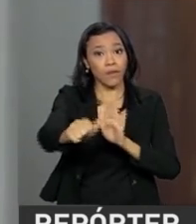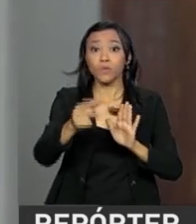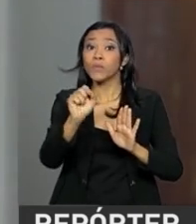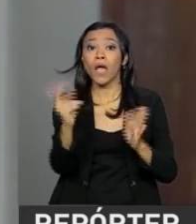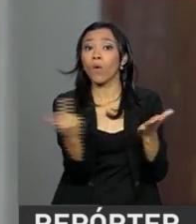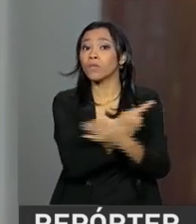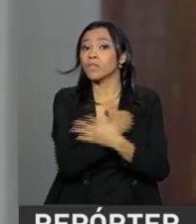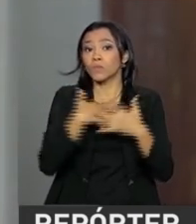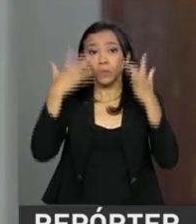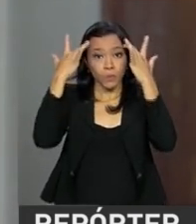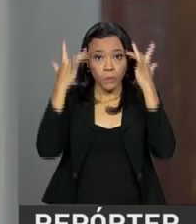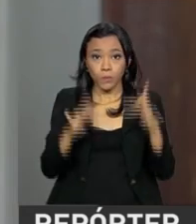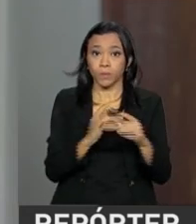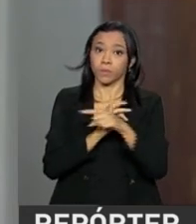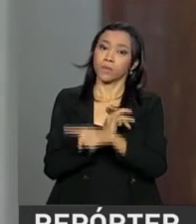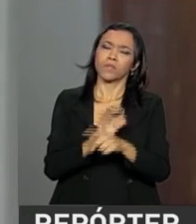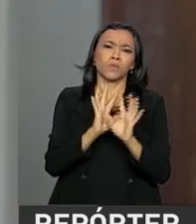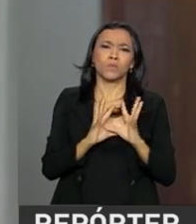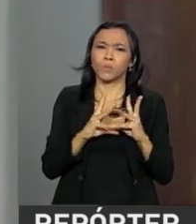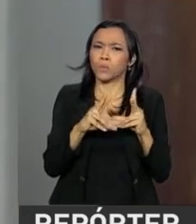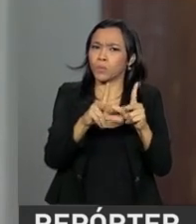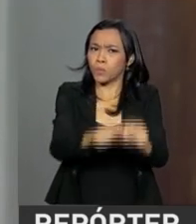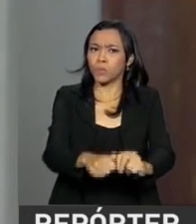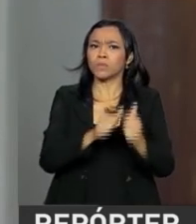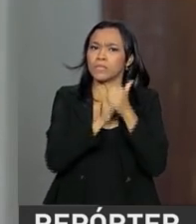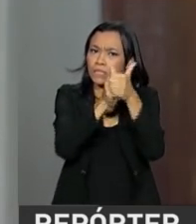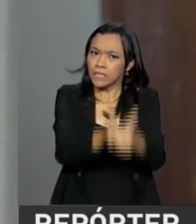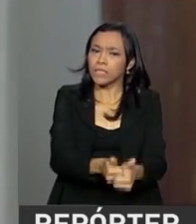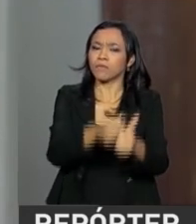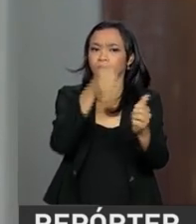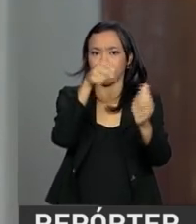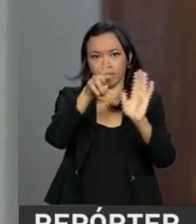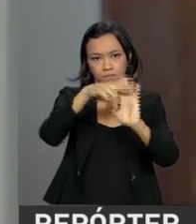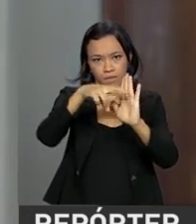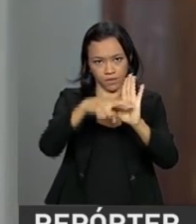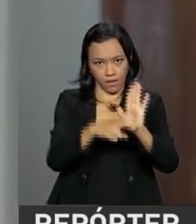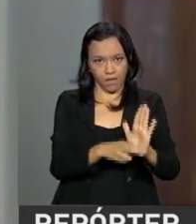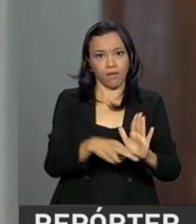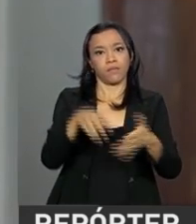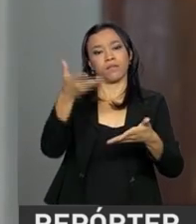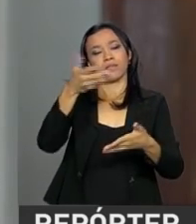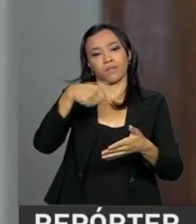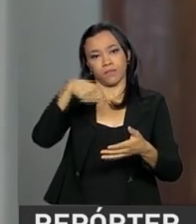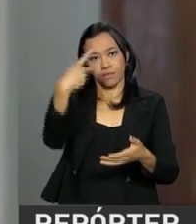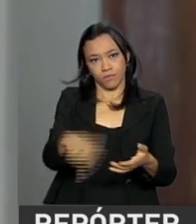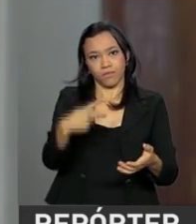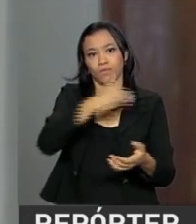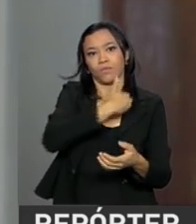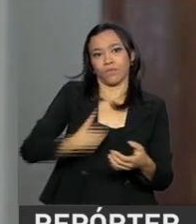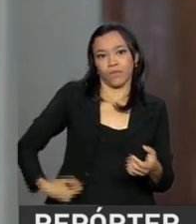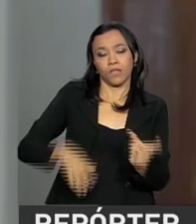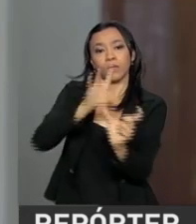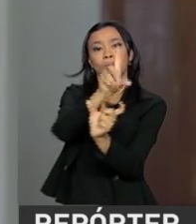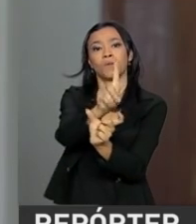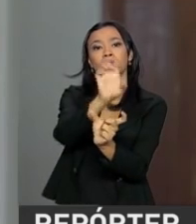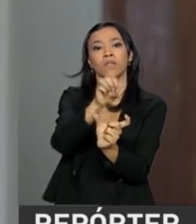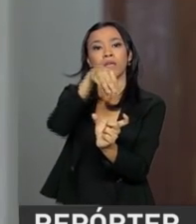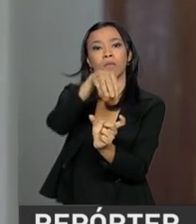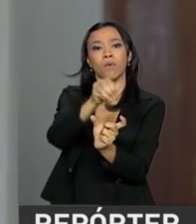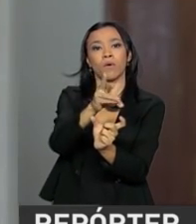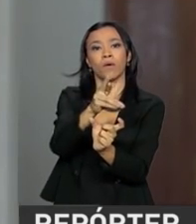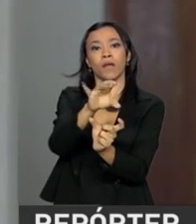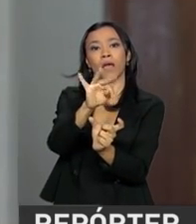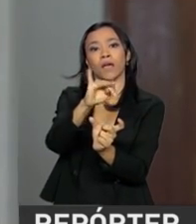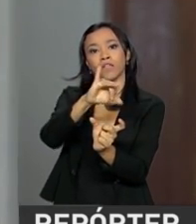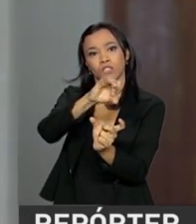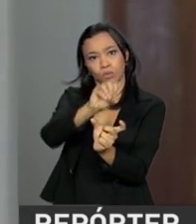aconteceu. Tudo dentro das estritas normas da democracia. Mais ainda, a Venezuela, ou o governo venezuelano, não